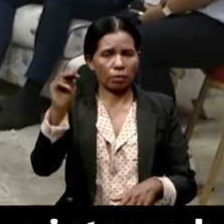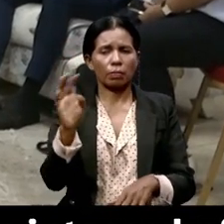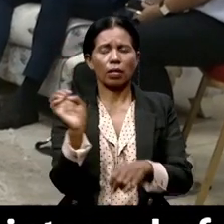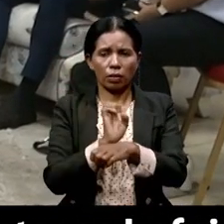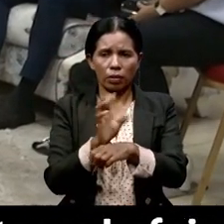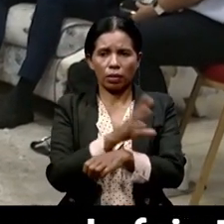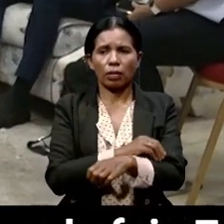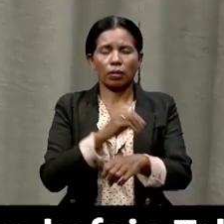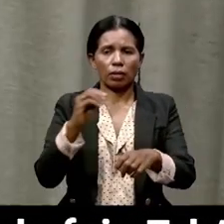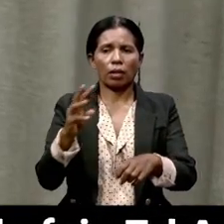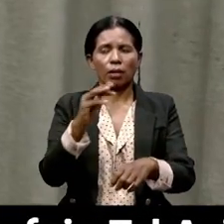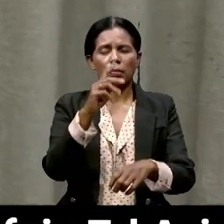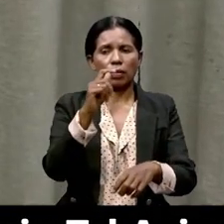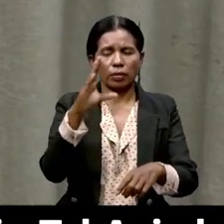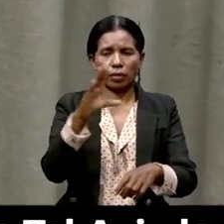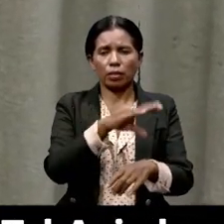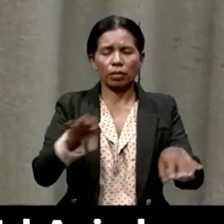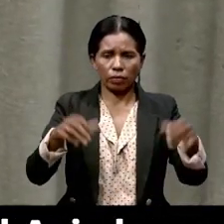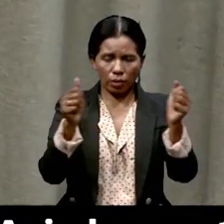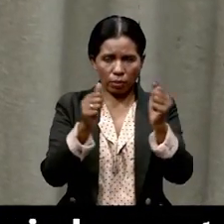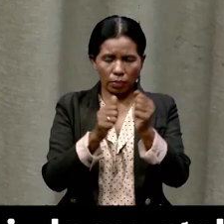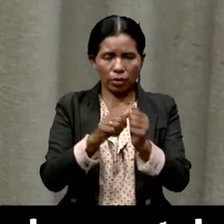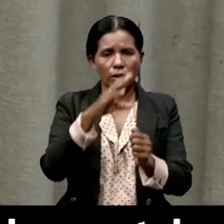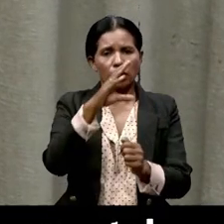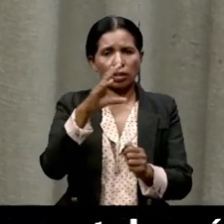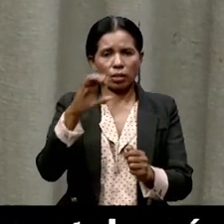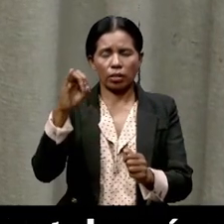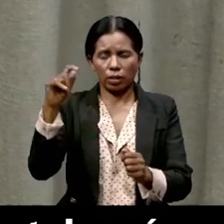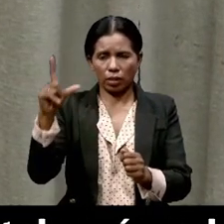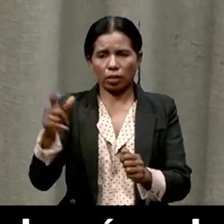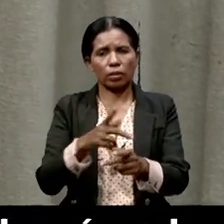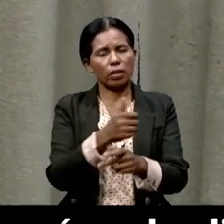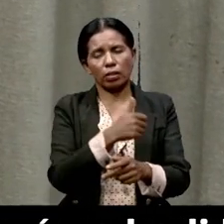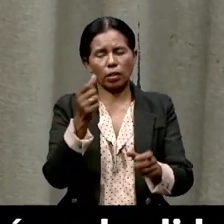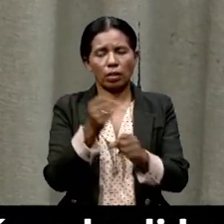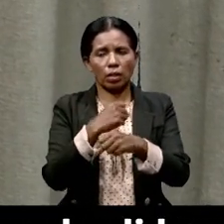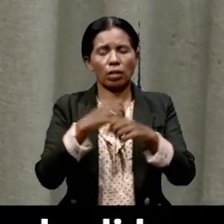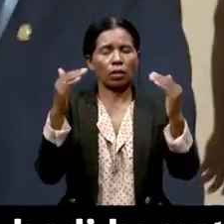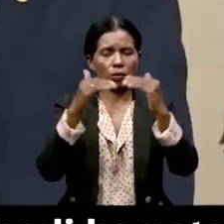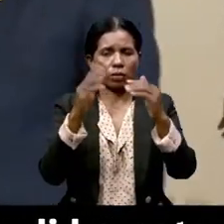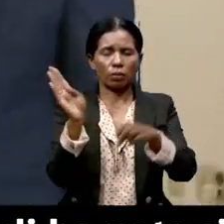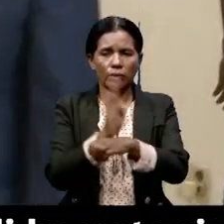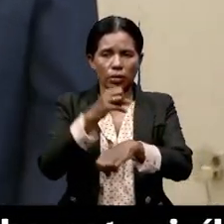econômico, no ministro turismo e ambiente, serviço a mútuo com CCITL, no entidade CELUC, realizou no Fórum Business